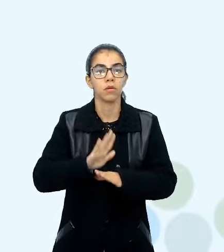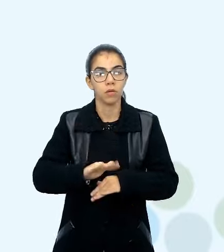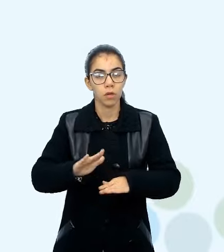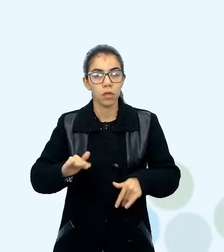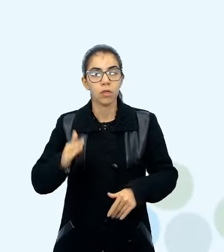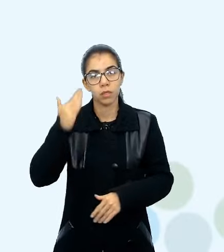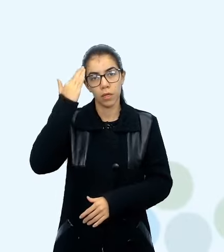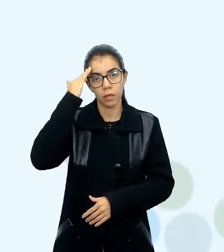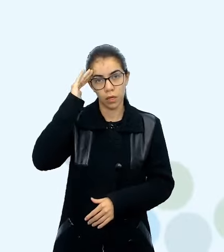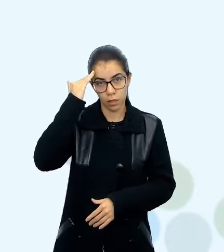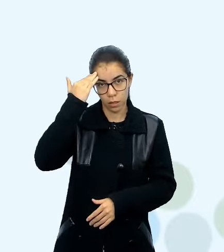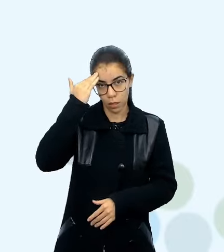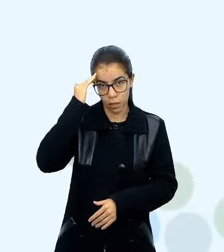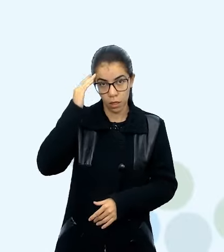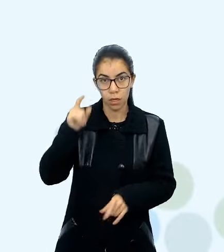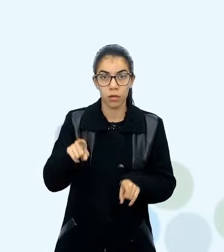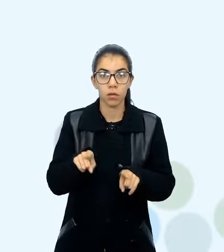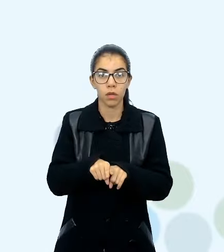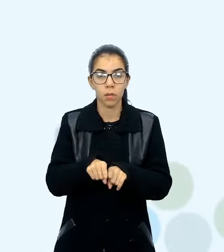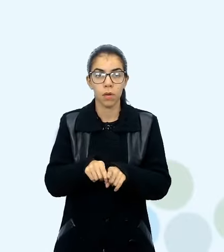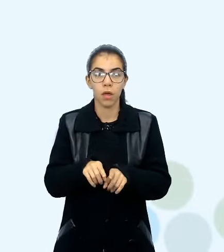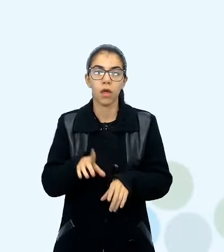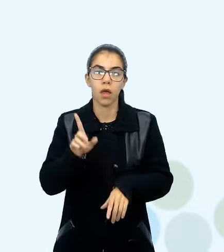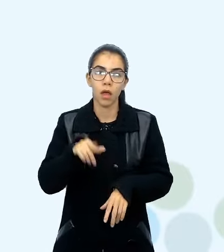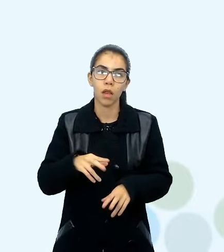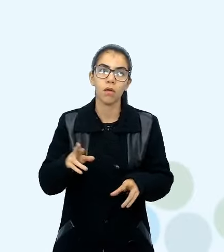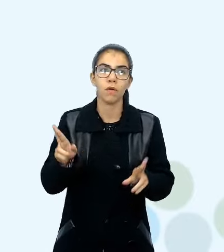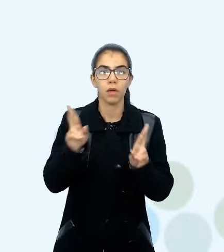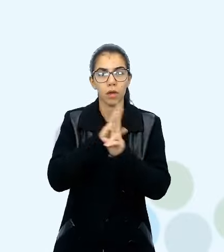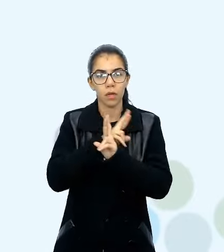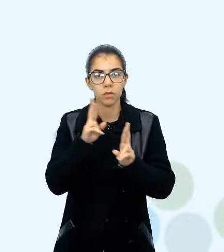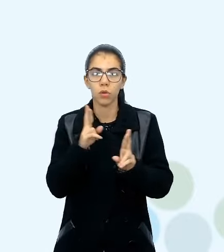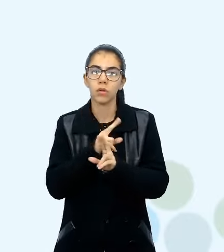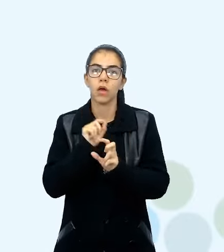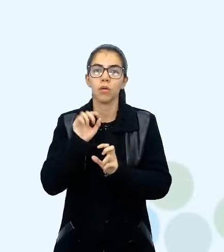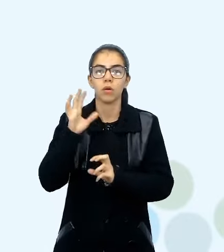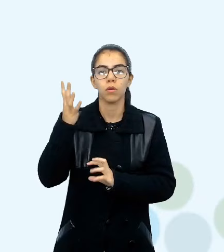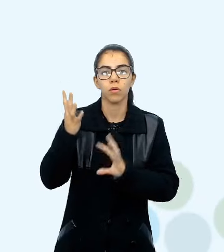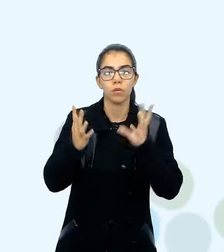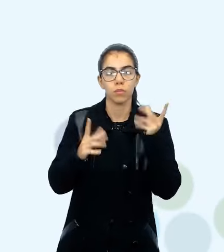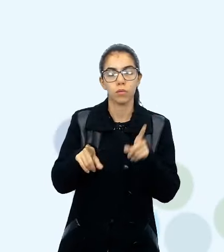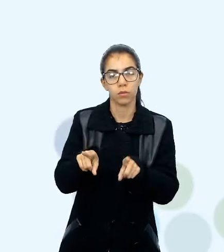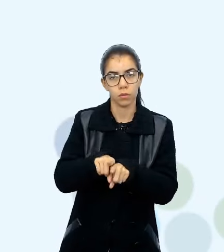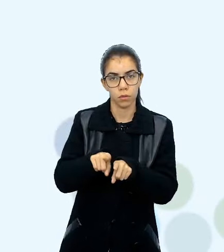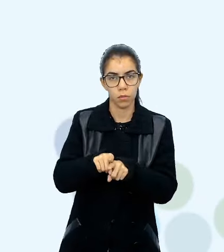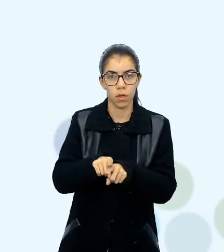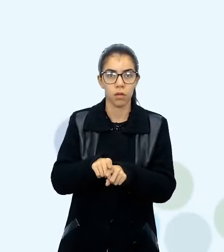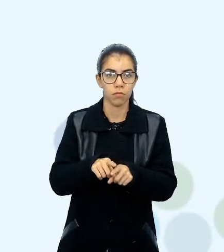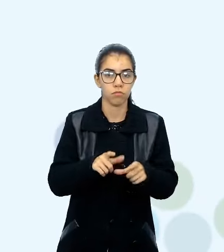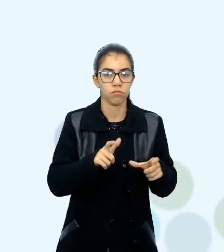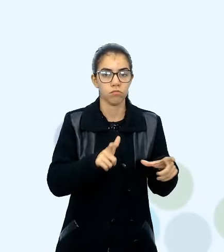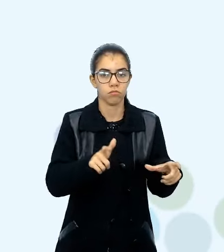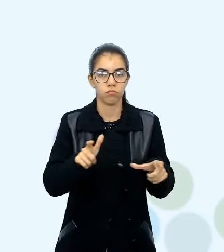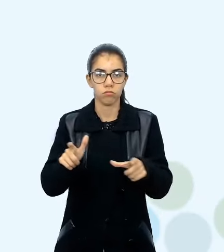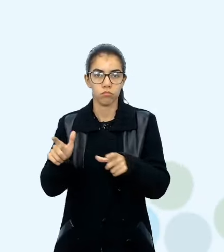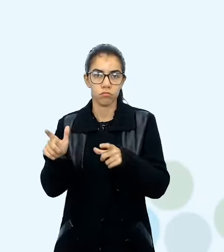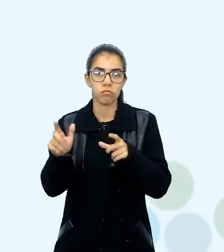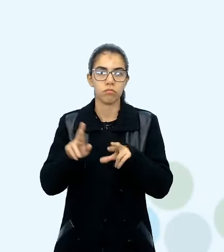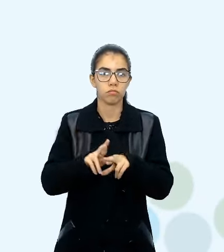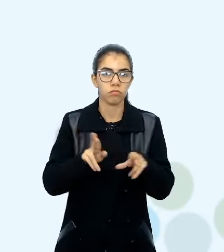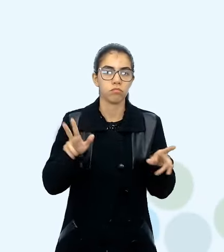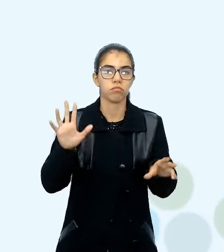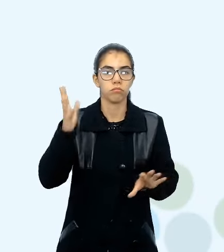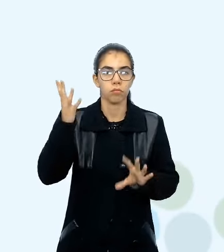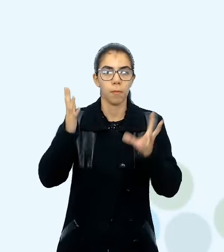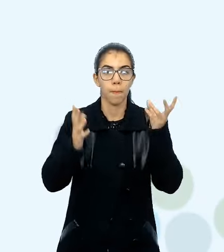entender, quanto que ela vai associar o acontecimento, né? O que vai acontecer em todos os momentos. Então, uma criança